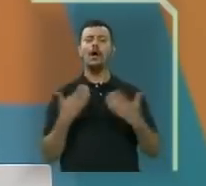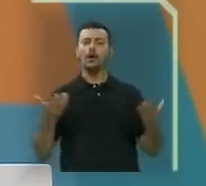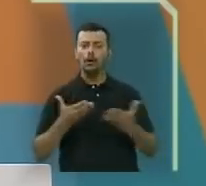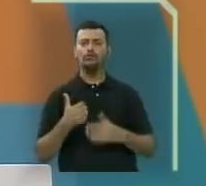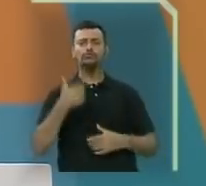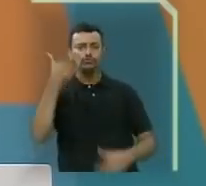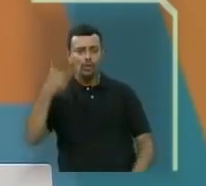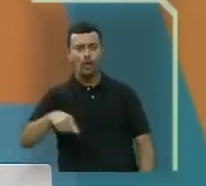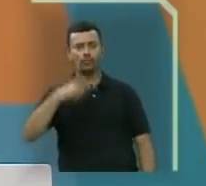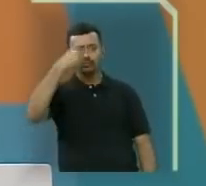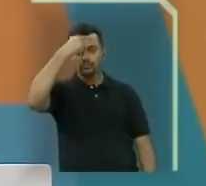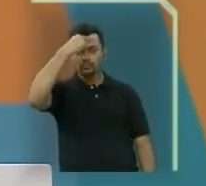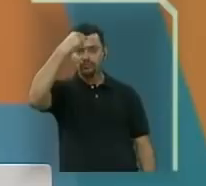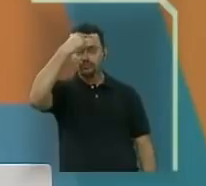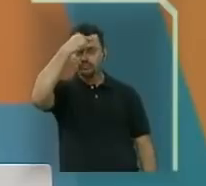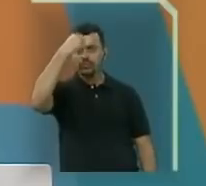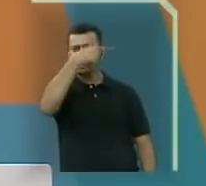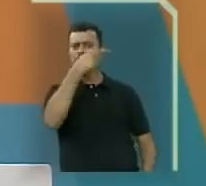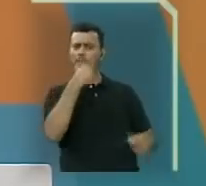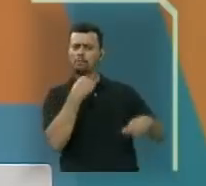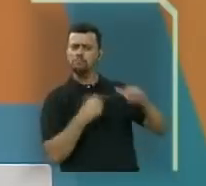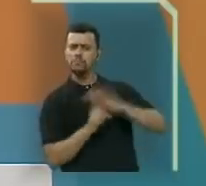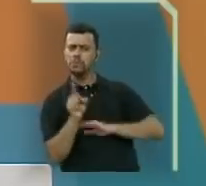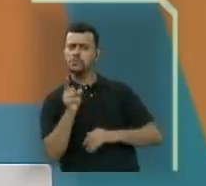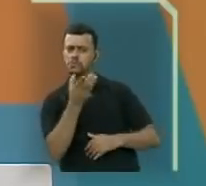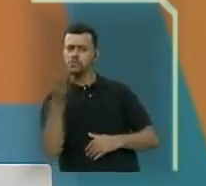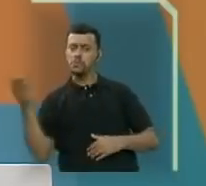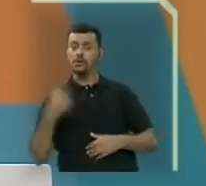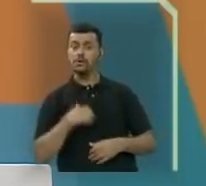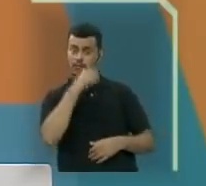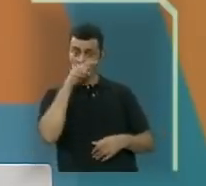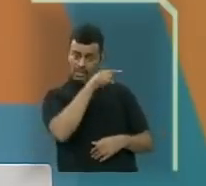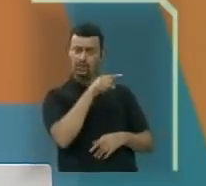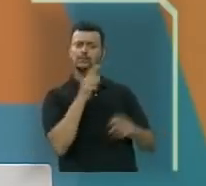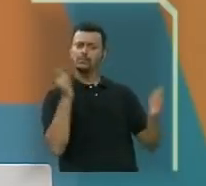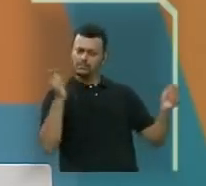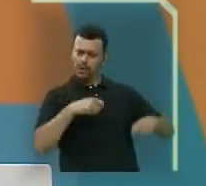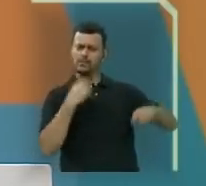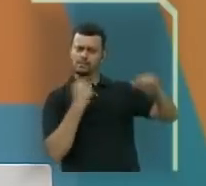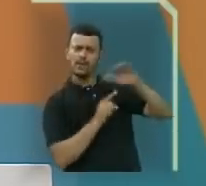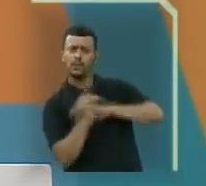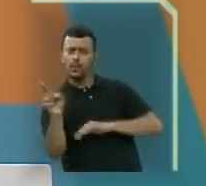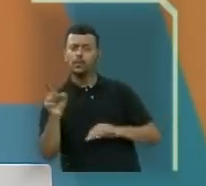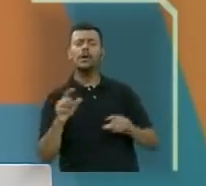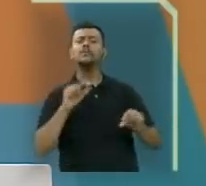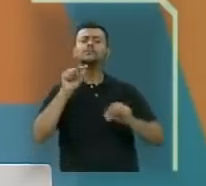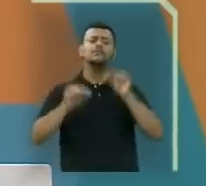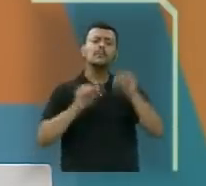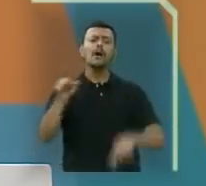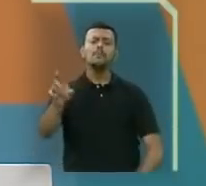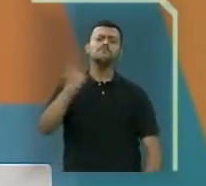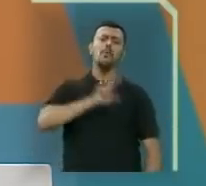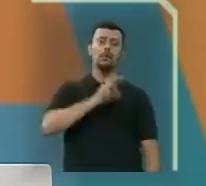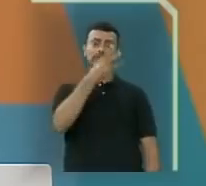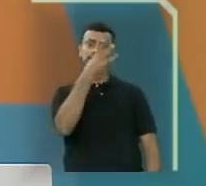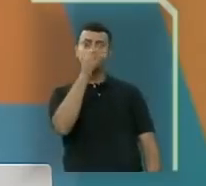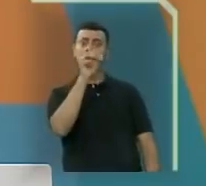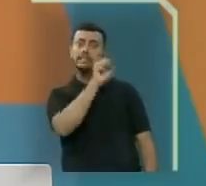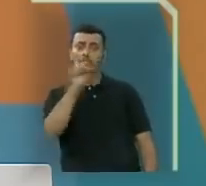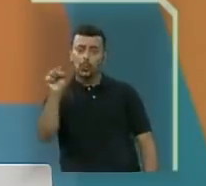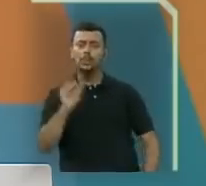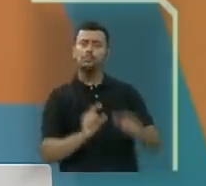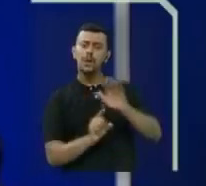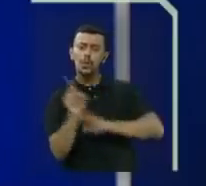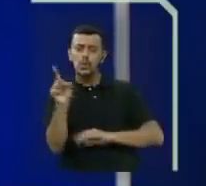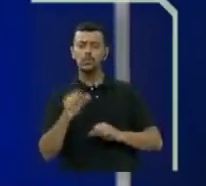com a palavra. É você quem faz a pergunta e eu peço que indique quem responderá. 30 Paulo, segundos para a pergunta.